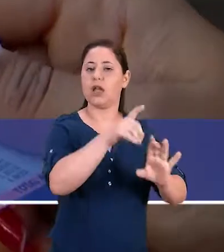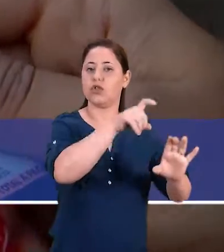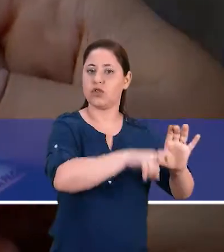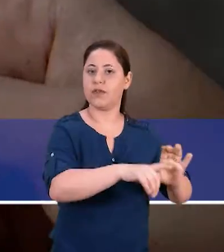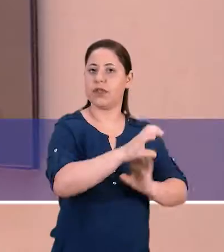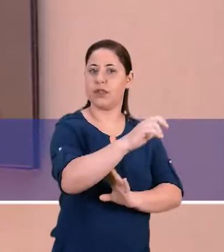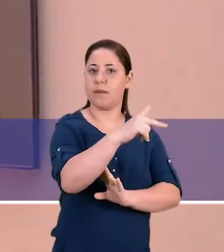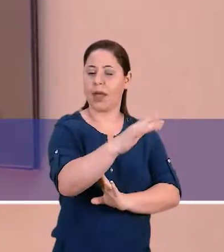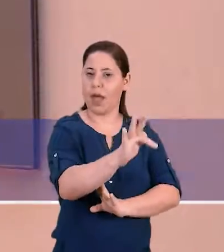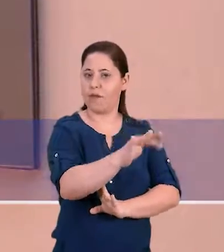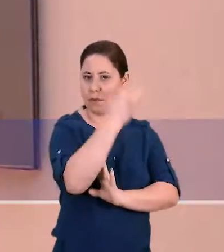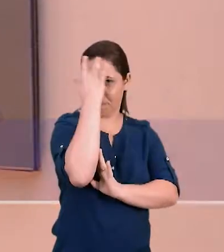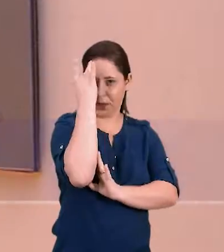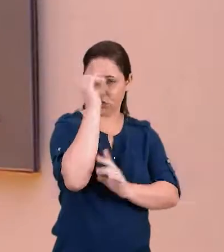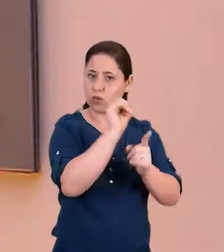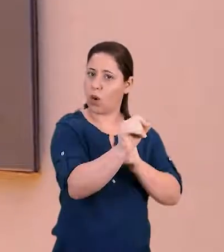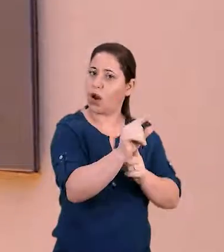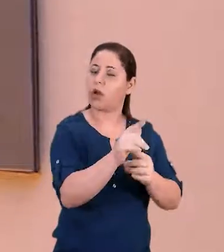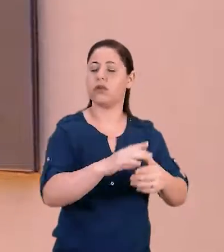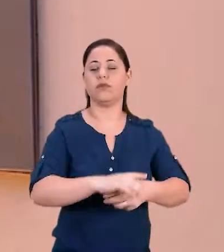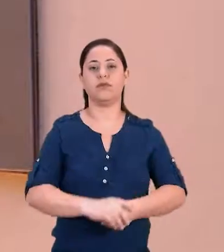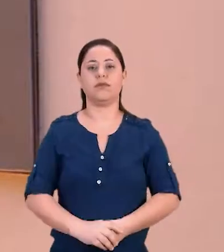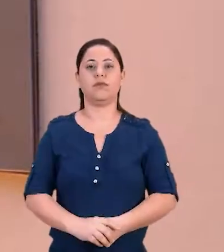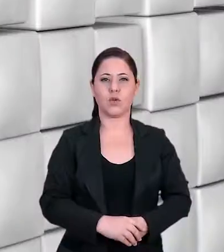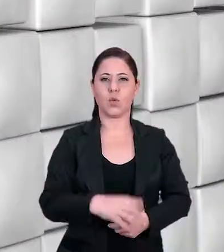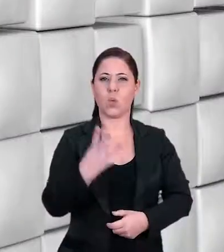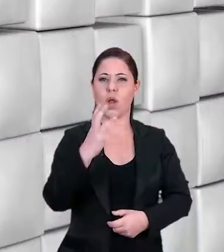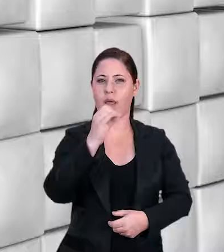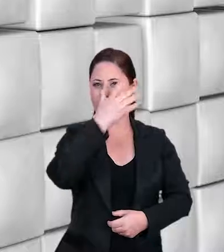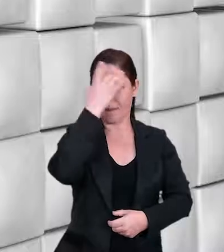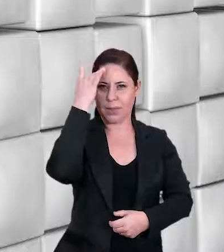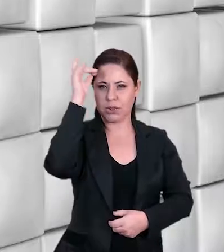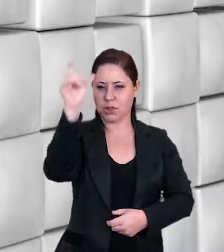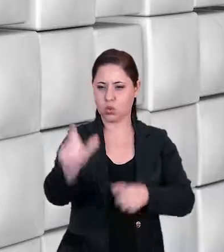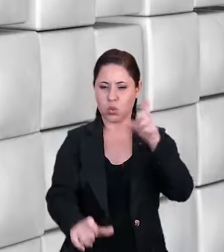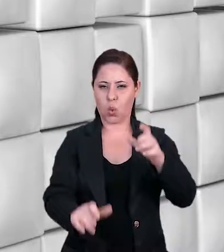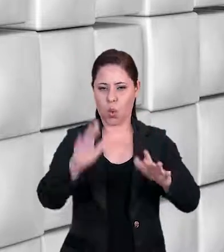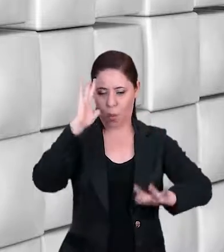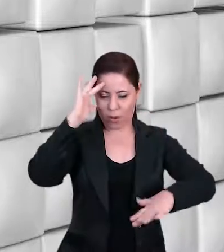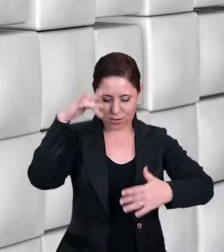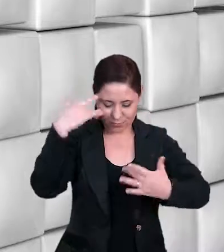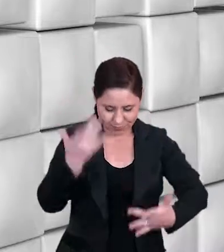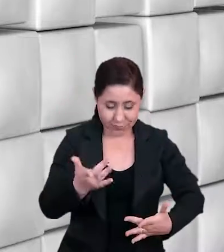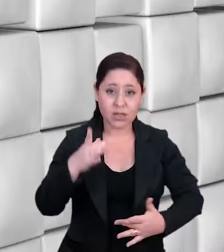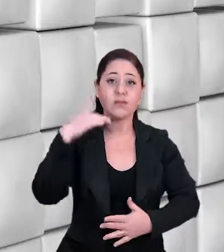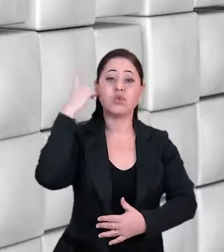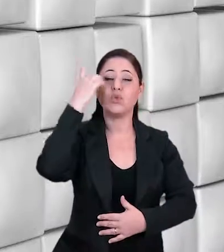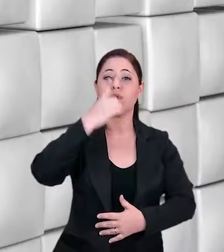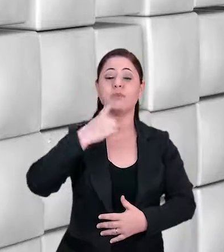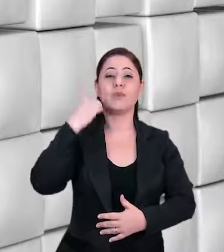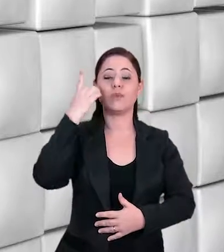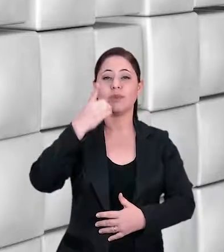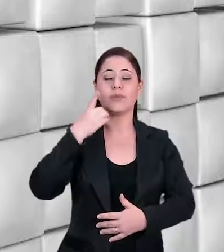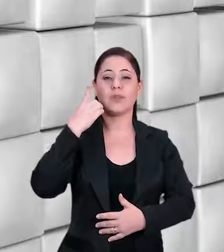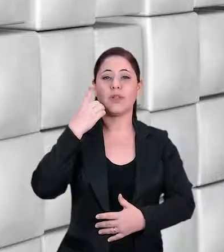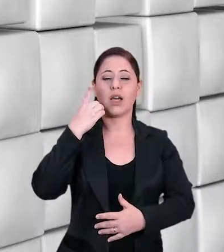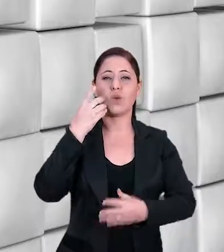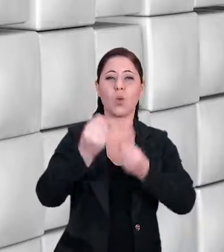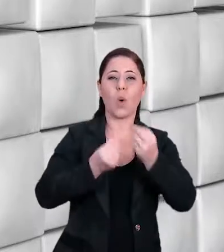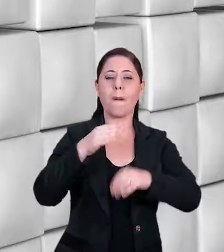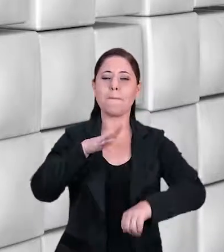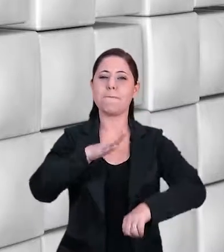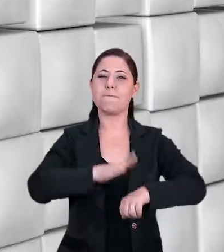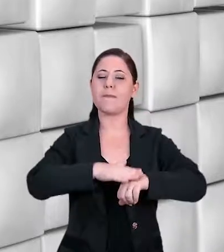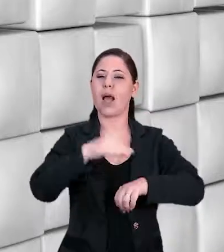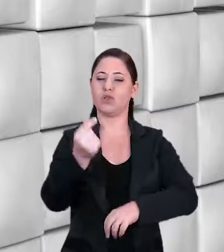das contas ao CPF do consumidor. 40 pessoas foram homenageadas pelos parlamentares